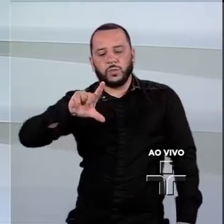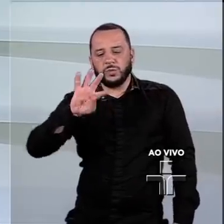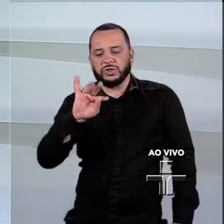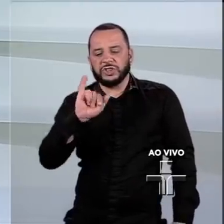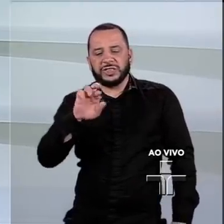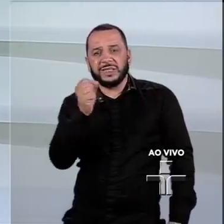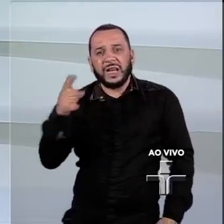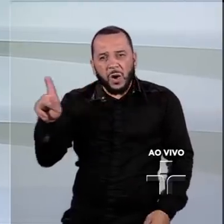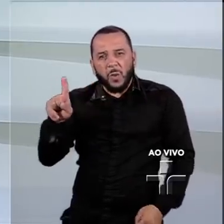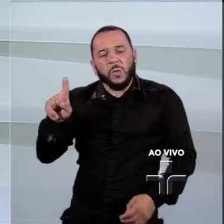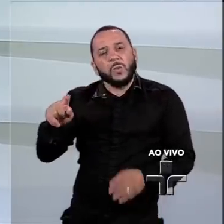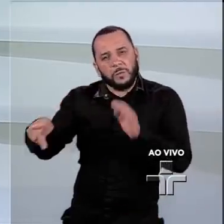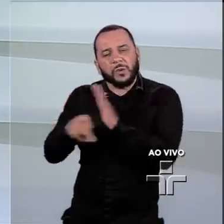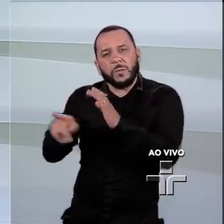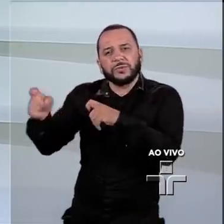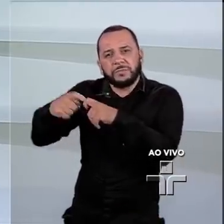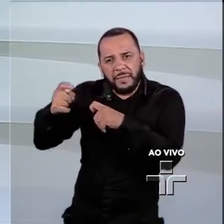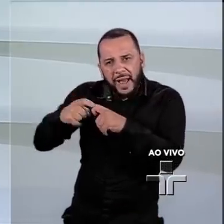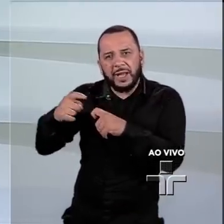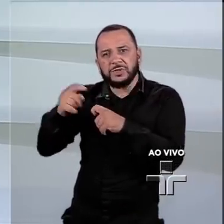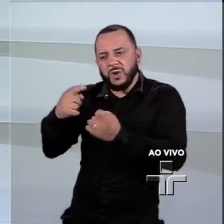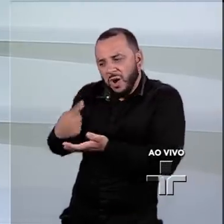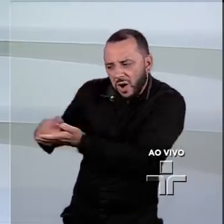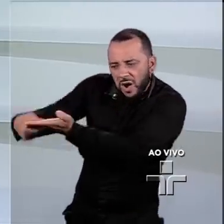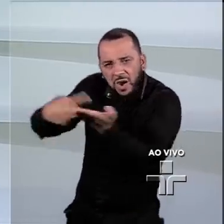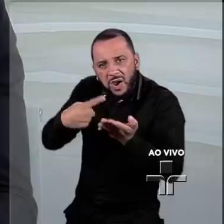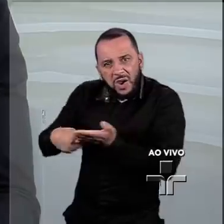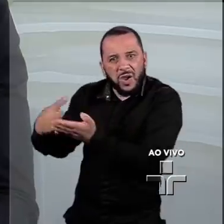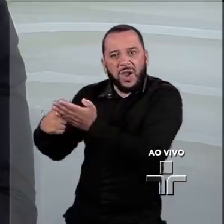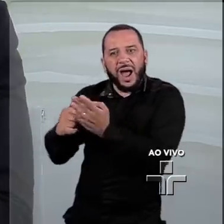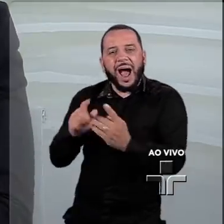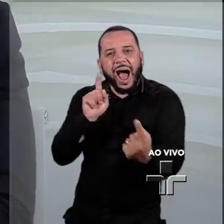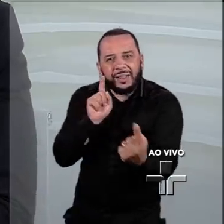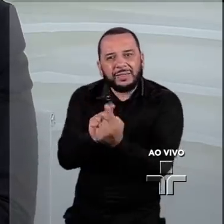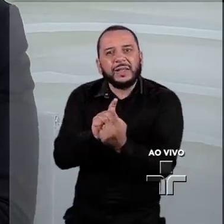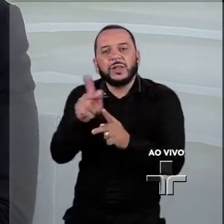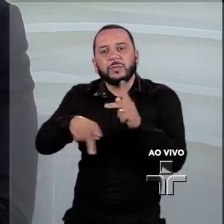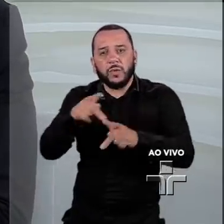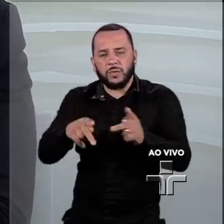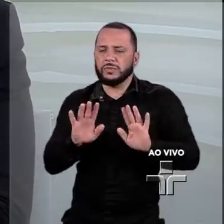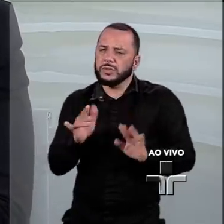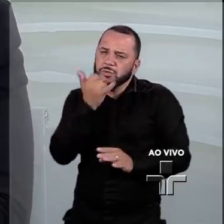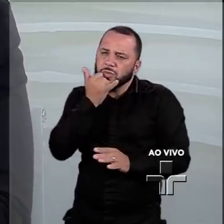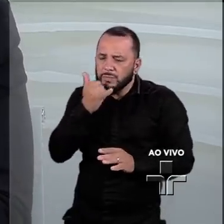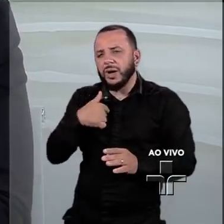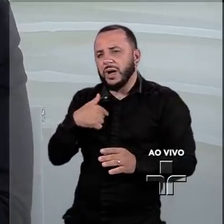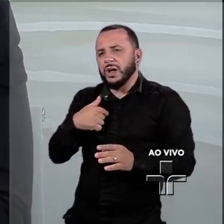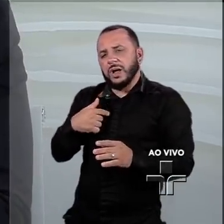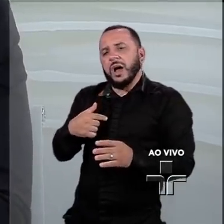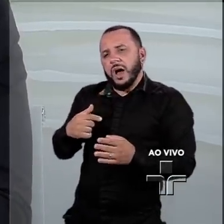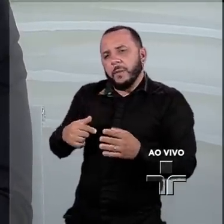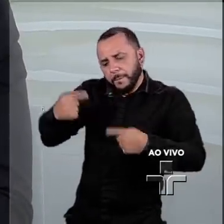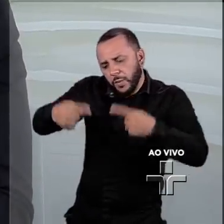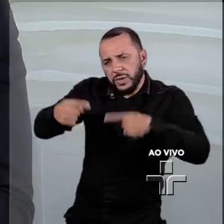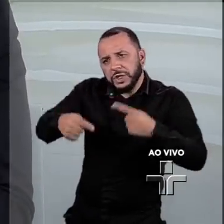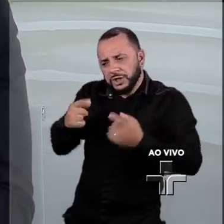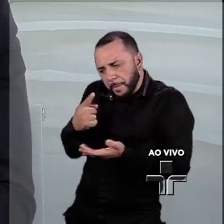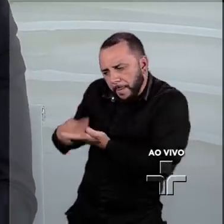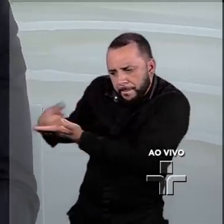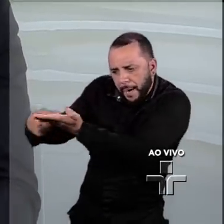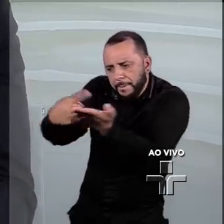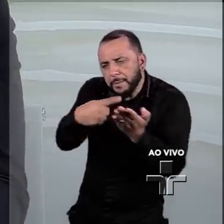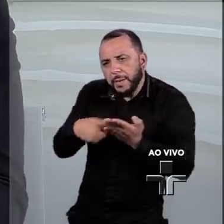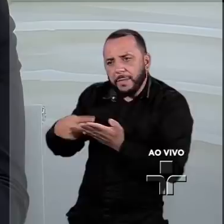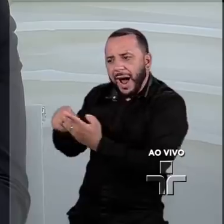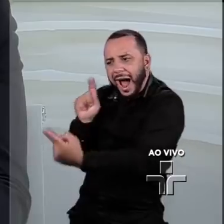adequada e se podem acontecer outros mutirões ainda durante a sua gestão? A política de mutirões, ela serve quando você tem um